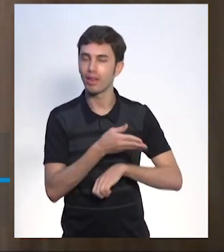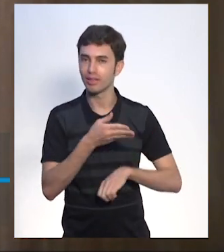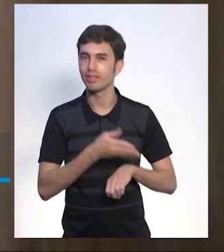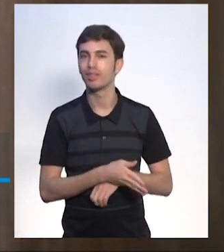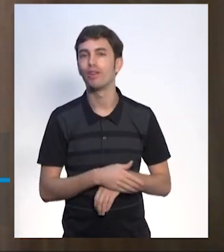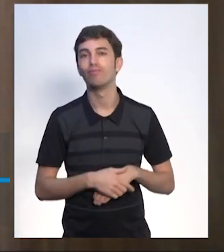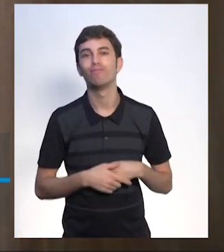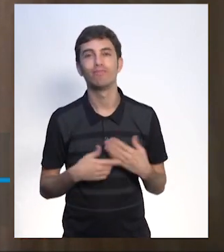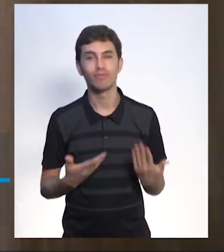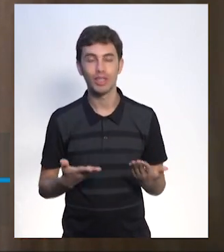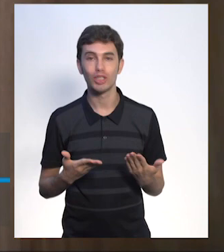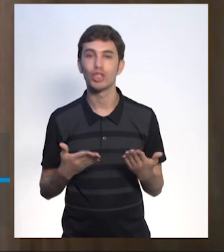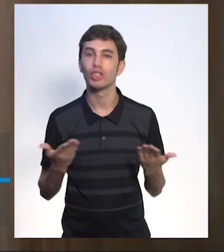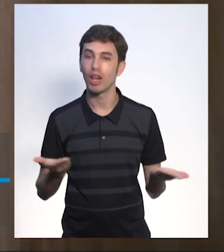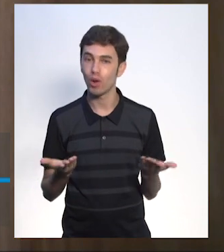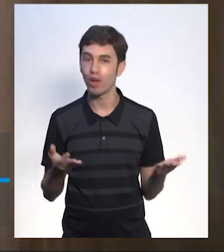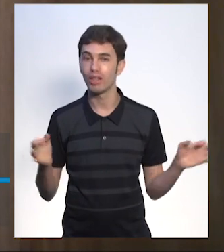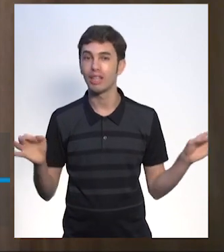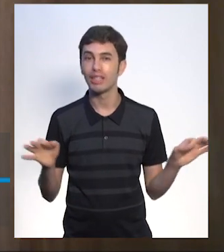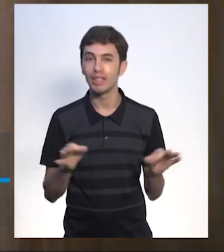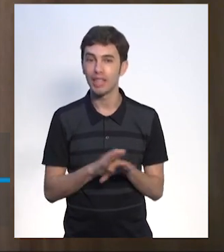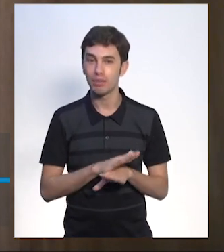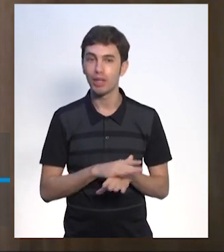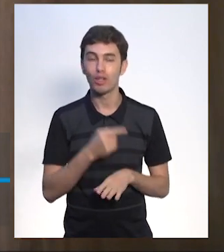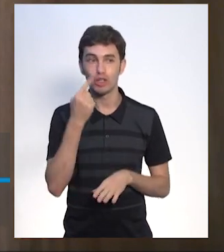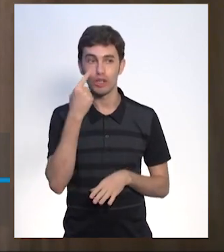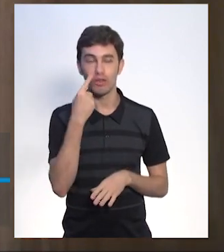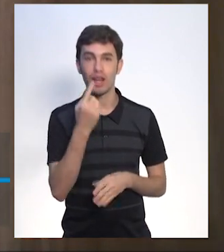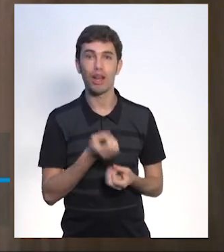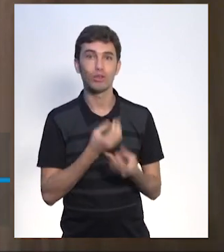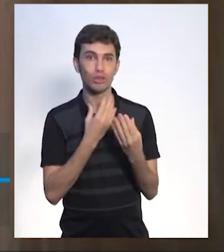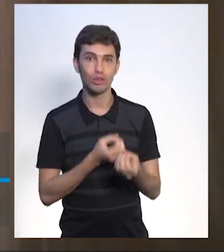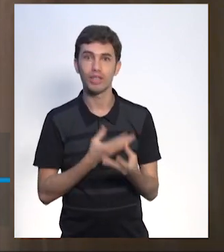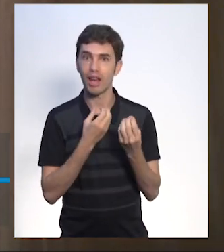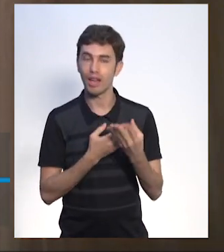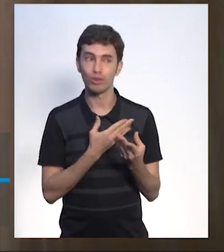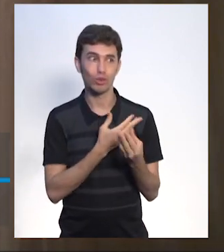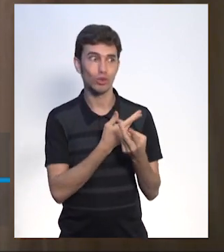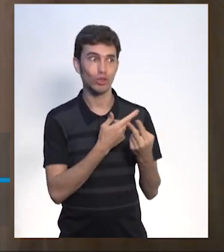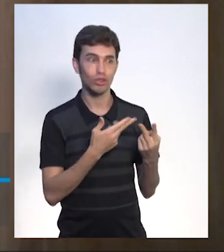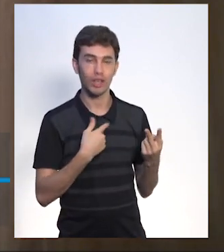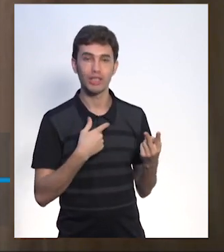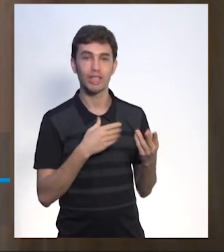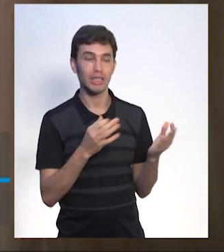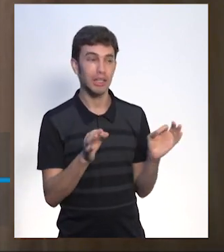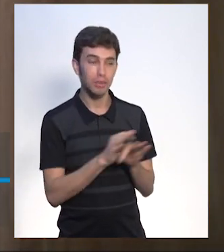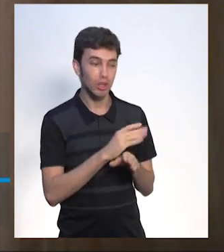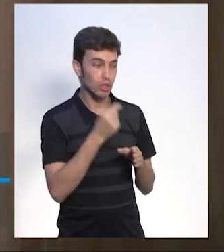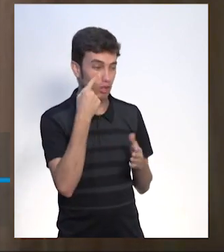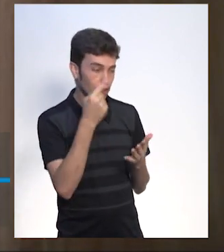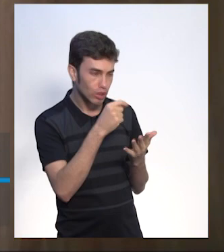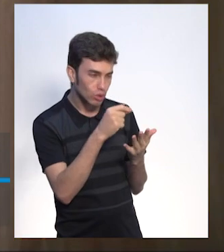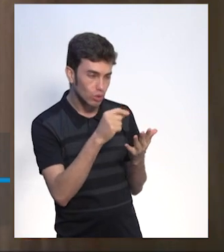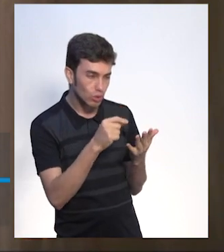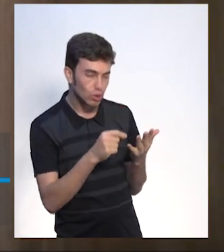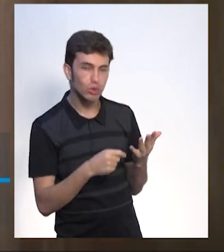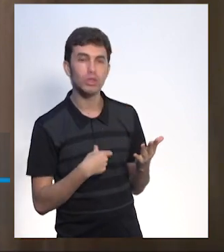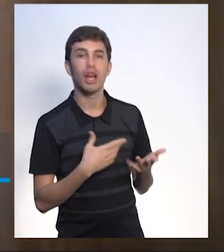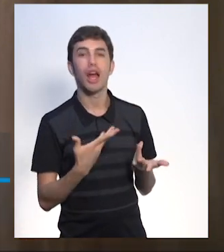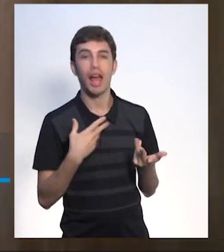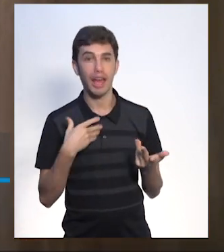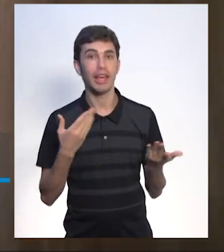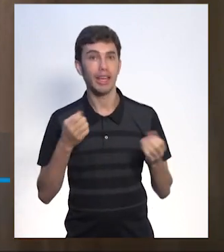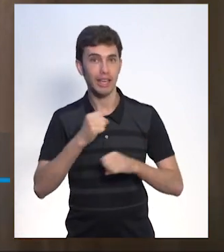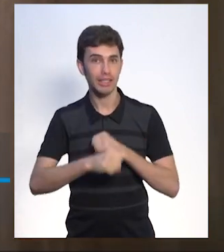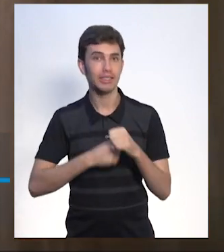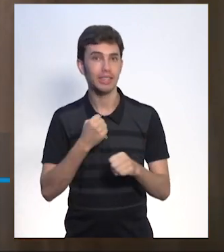nós estamos terminando de compilar os dados, porque foram muitas informações, tá bom? Esse ano vai